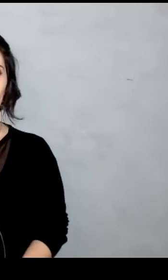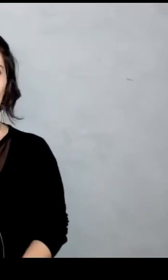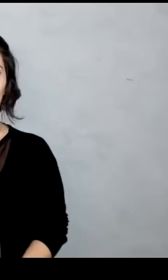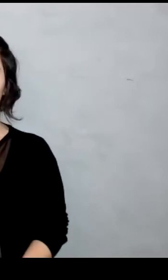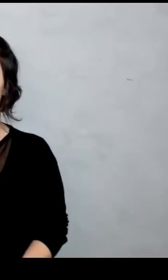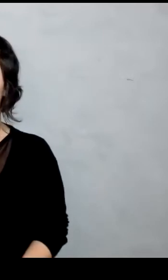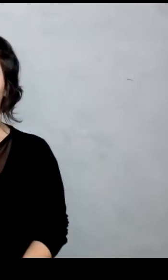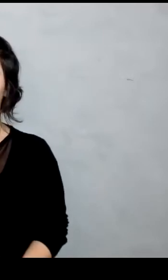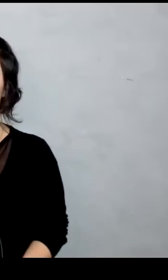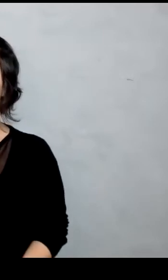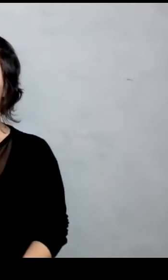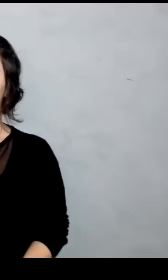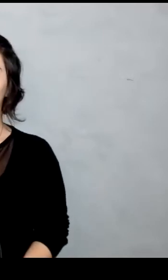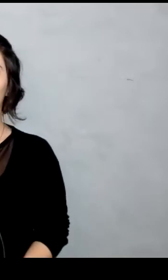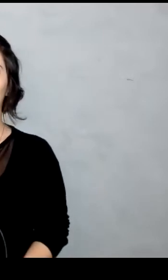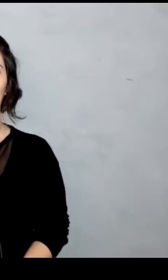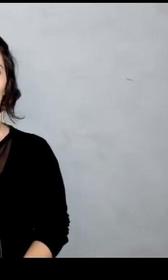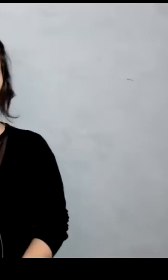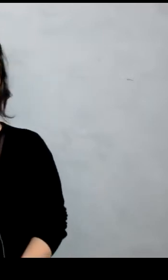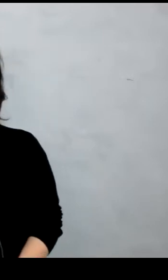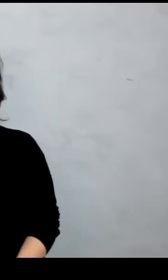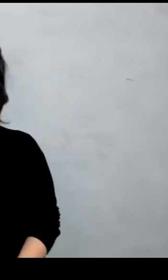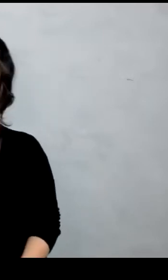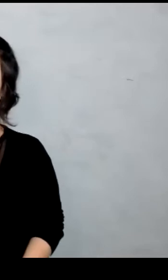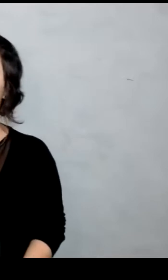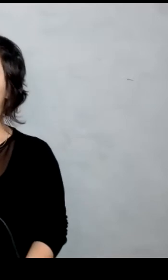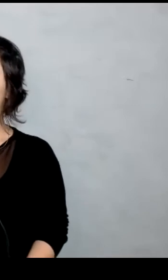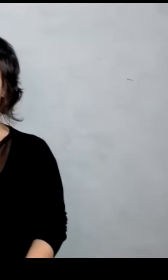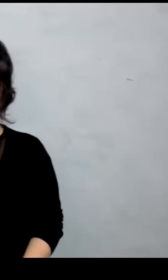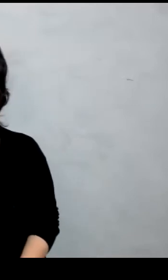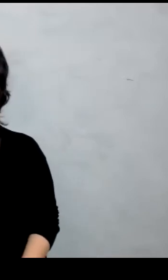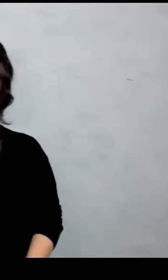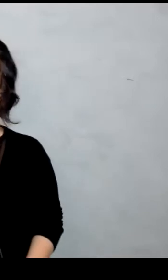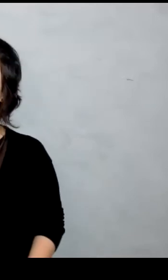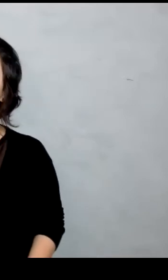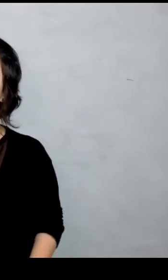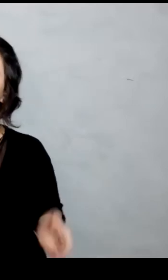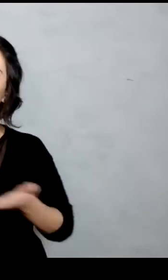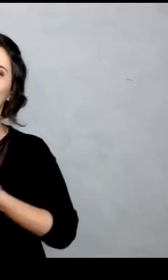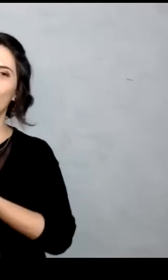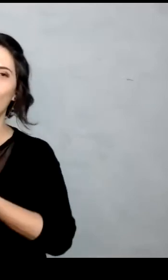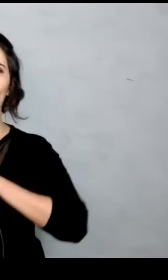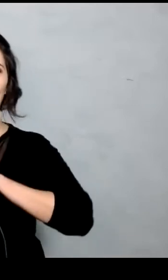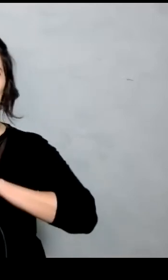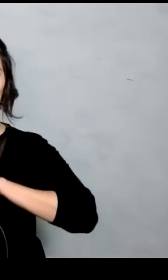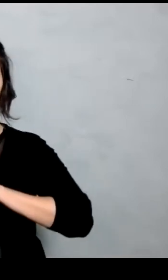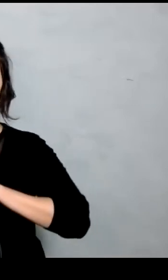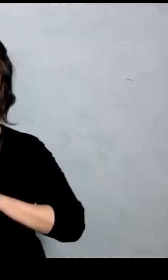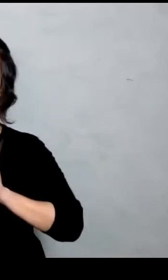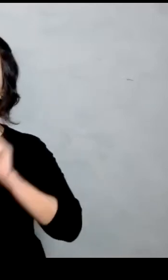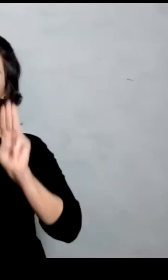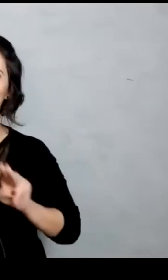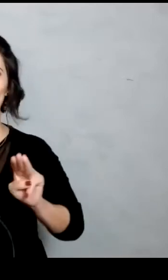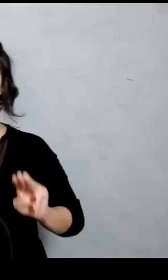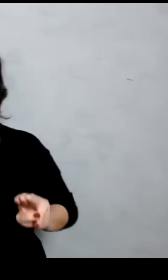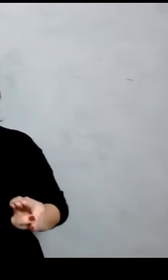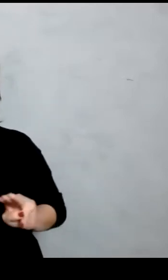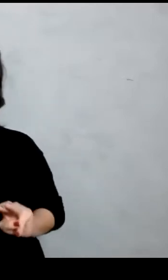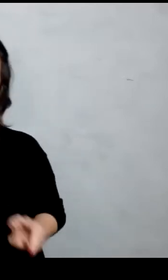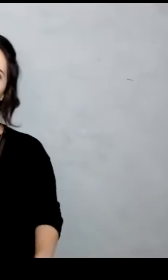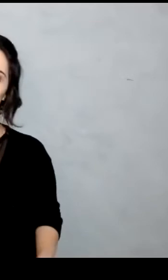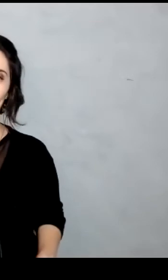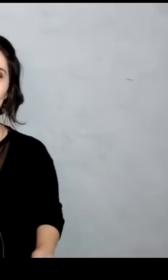Núcleo Educativo do Museu. Gostaria de dar boas-vindas a todos vocês ao curso Língua, Dominação